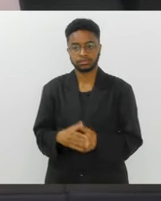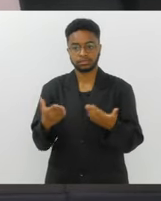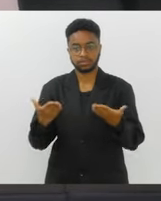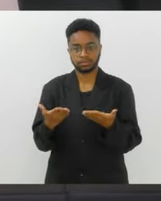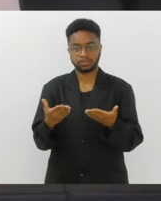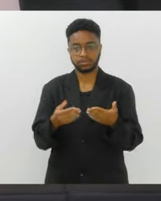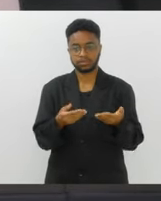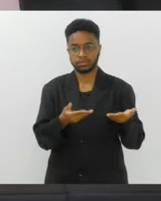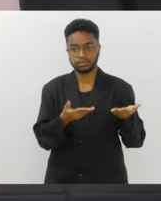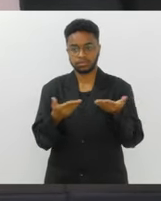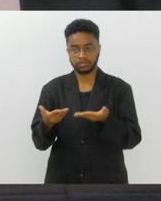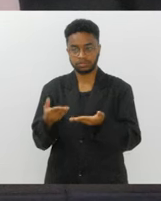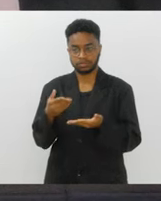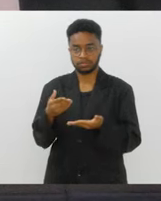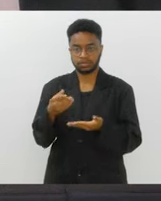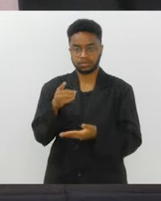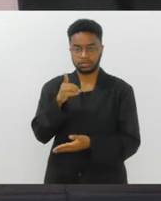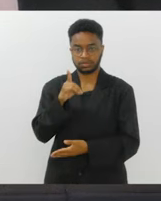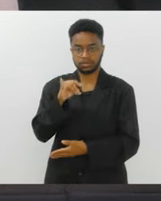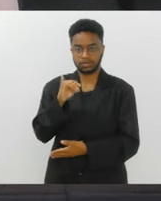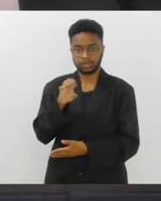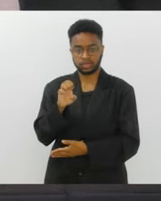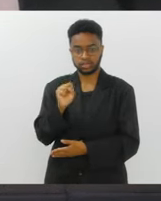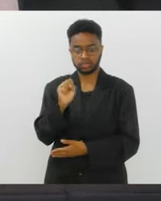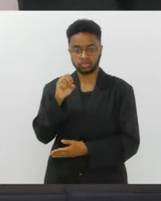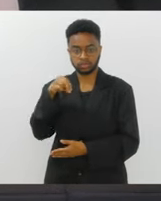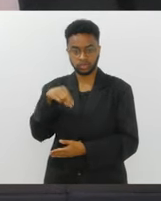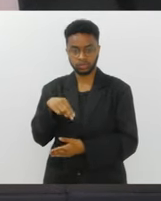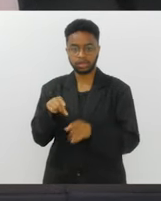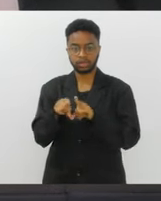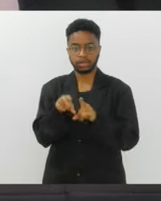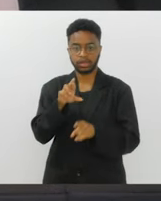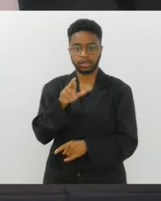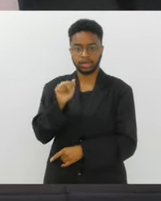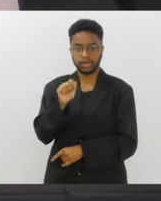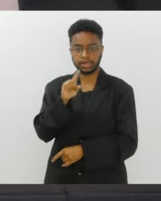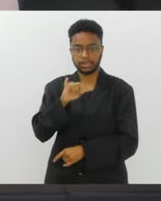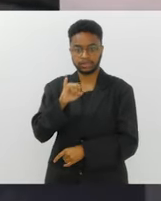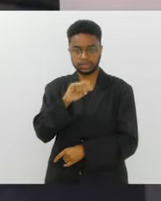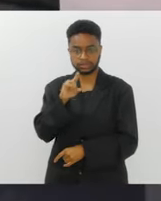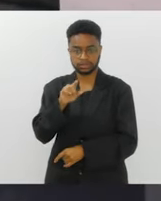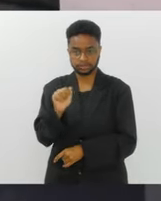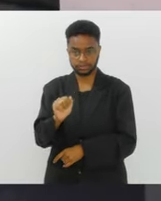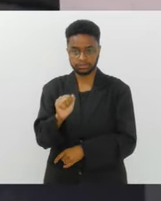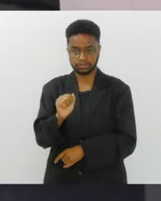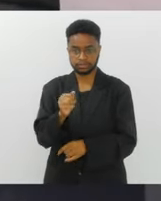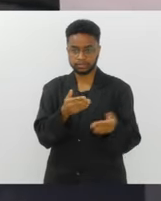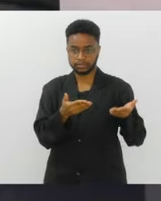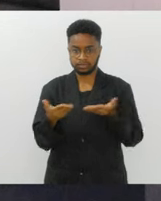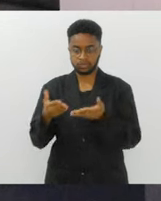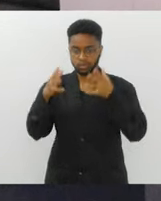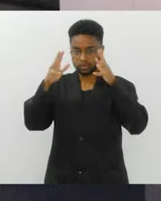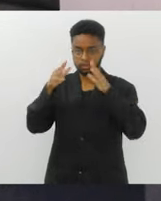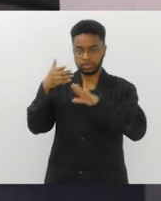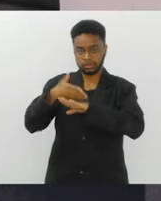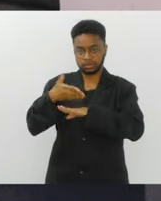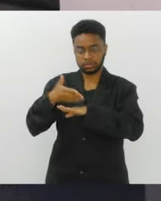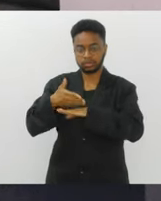doutor Diezon e à doutora Raíza, do Tribunal de Contas do